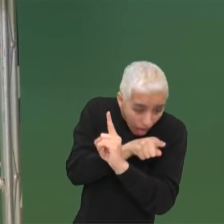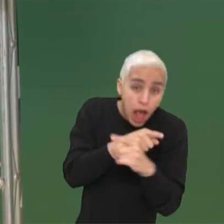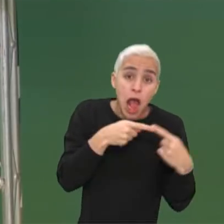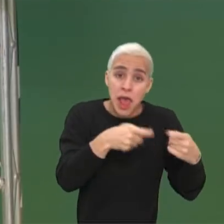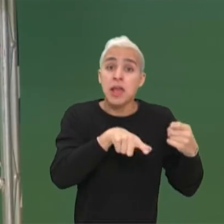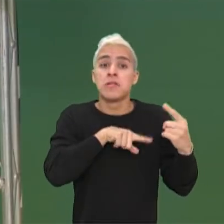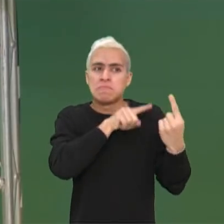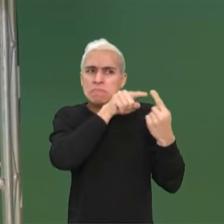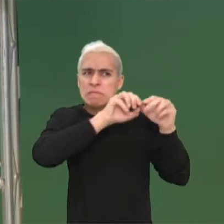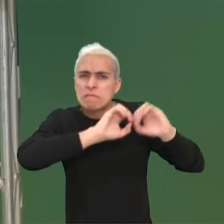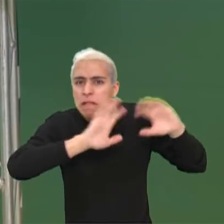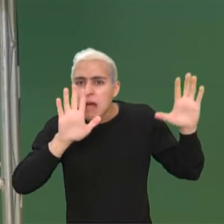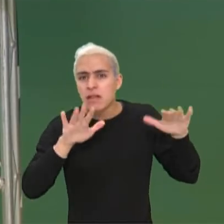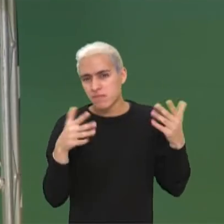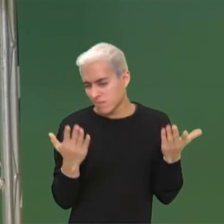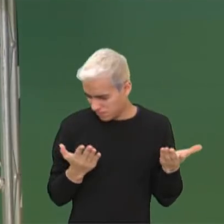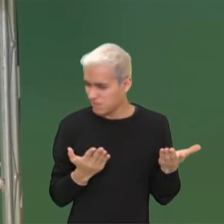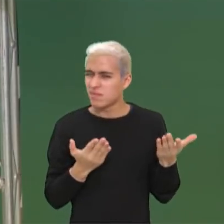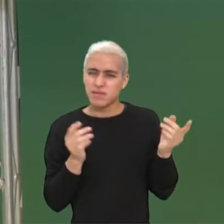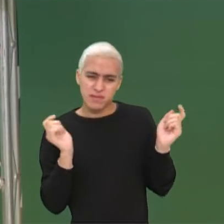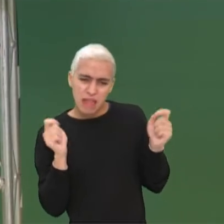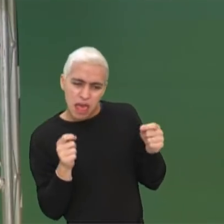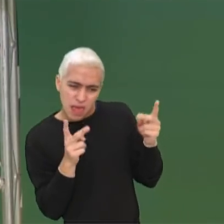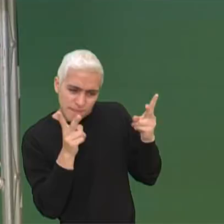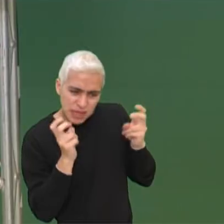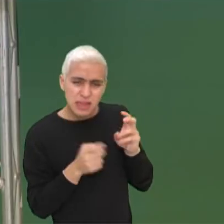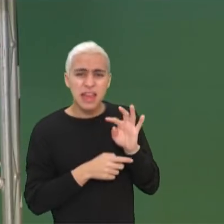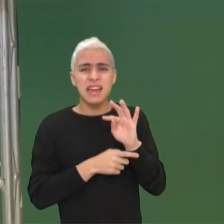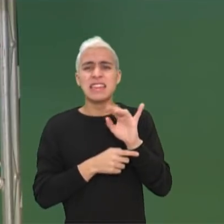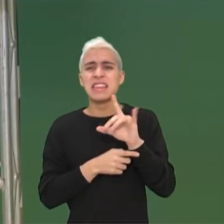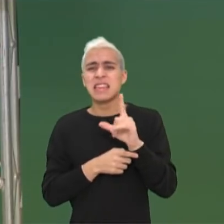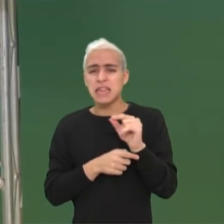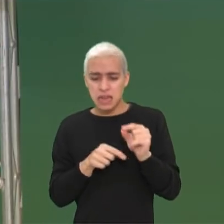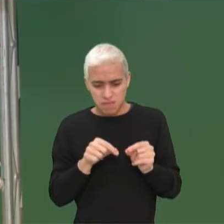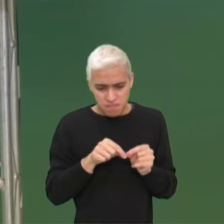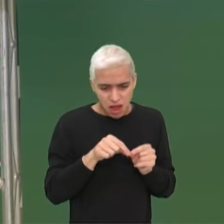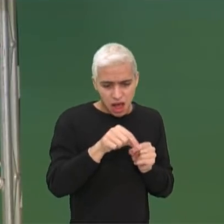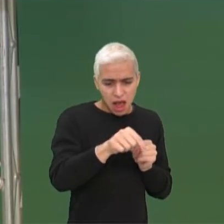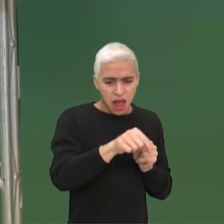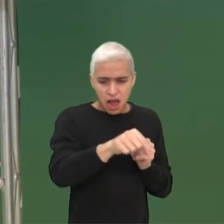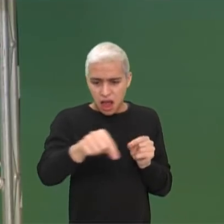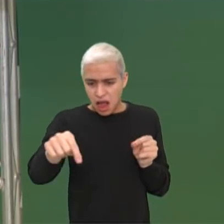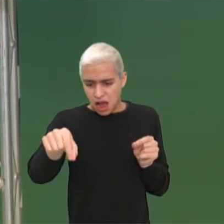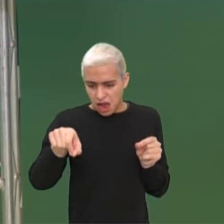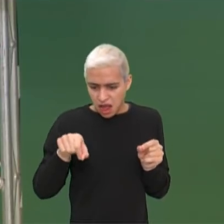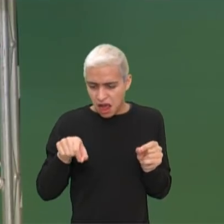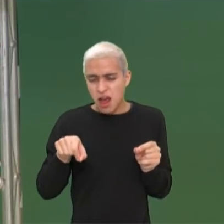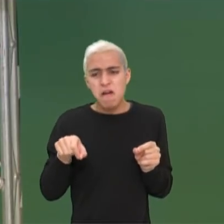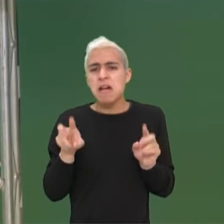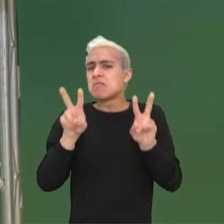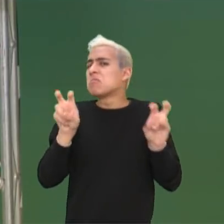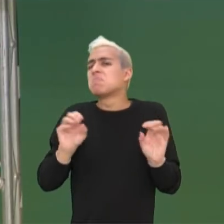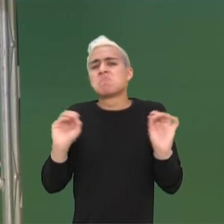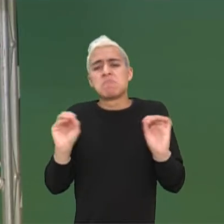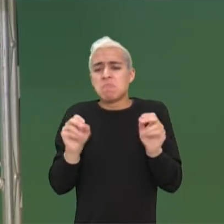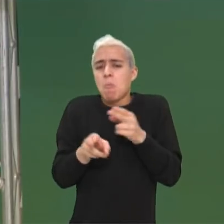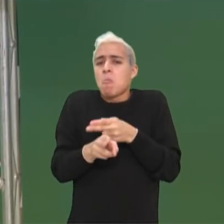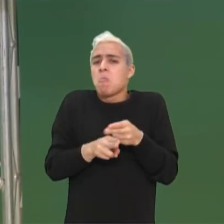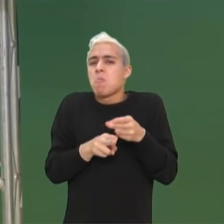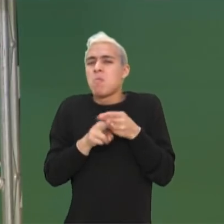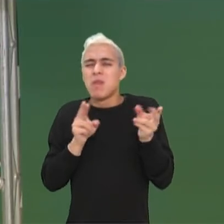de batalha. Então a gente consegue diferenciar. A trilha também é um jogo assim que não tem tema. Então vários jogos